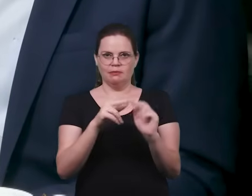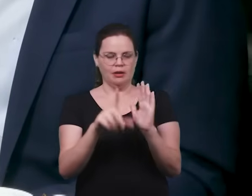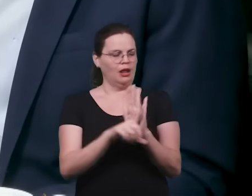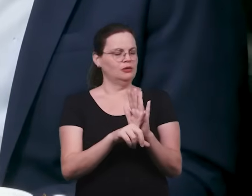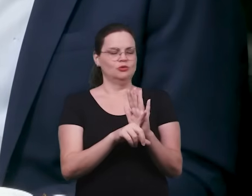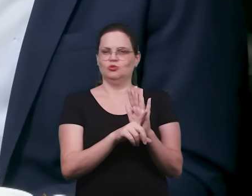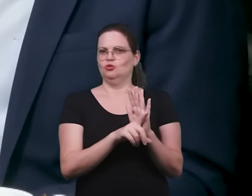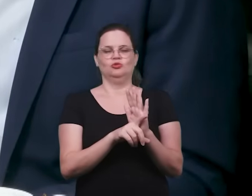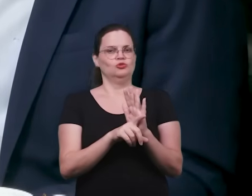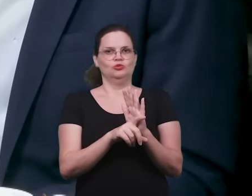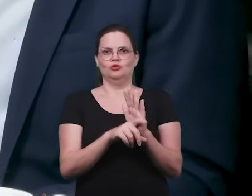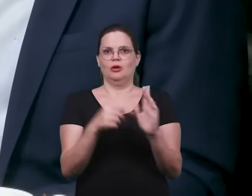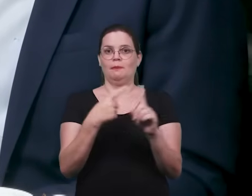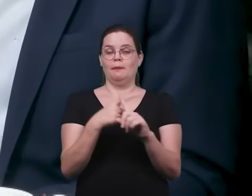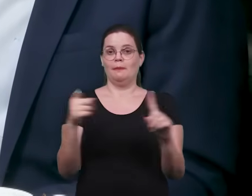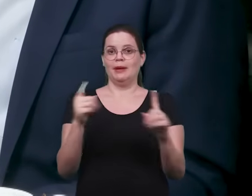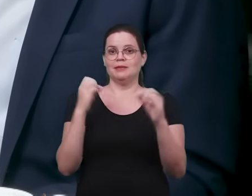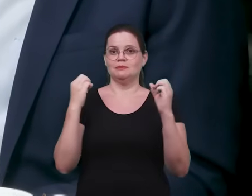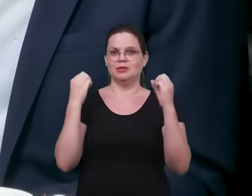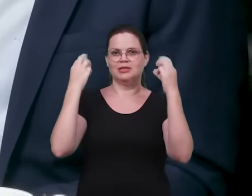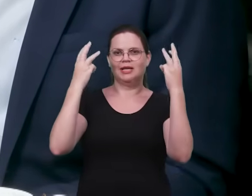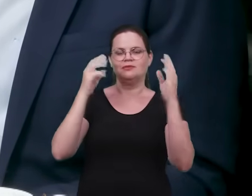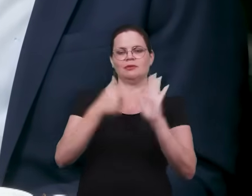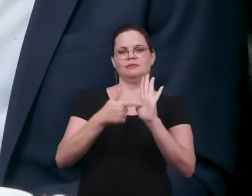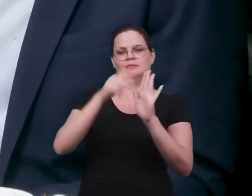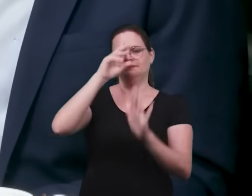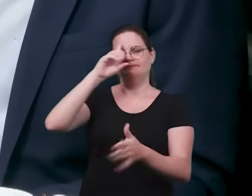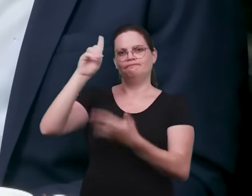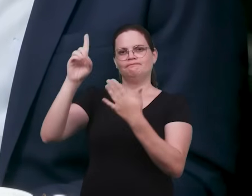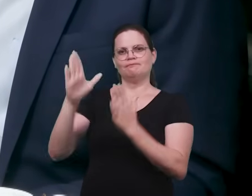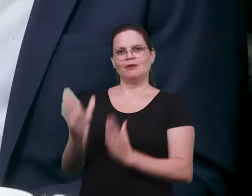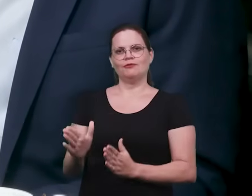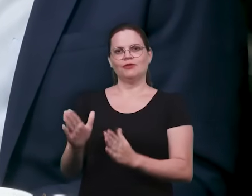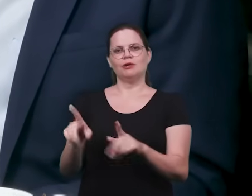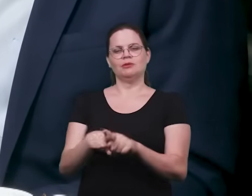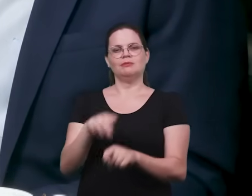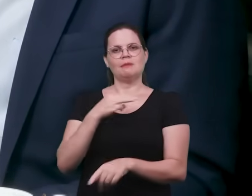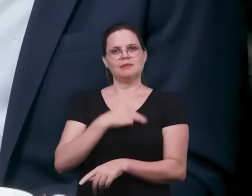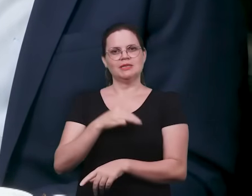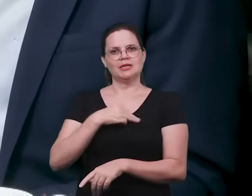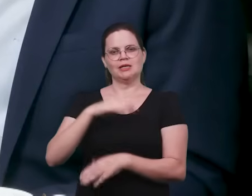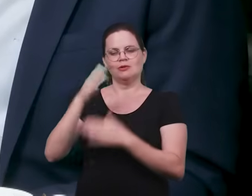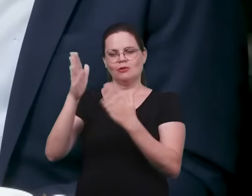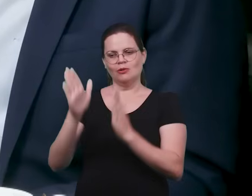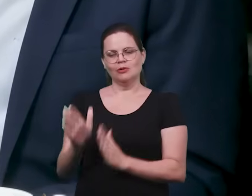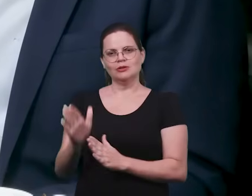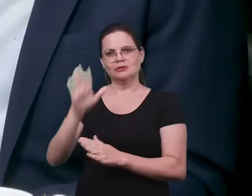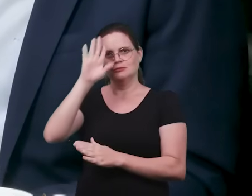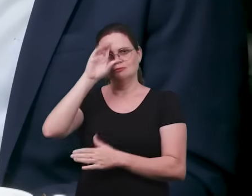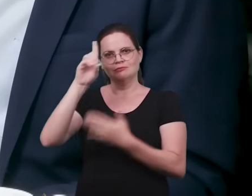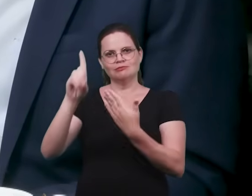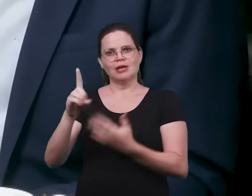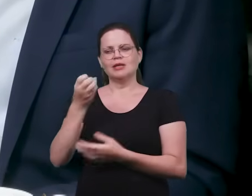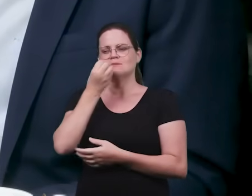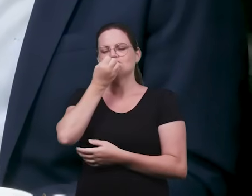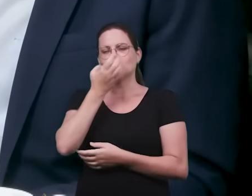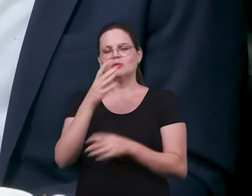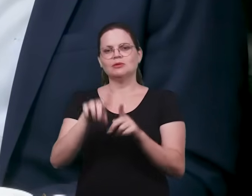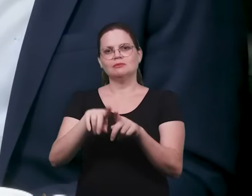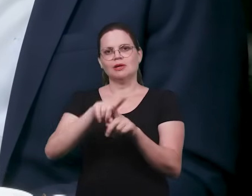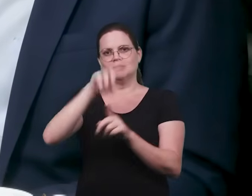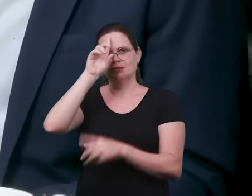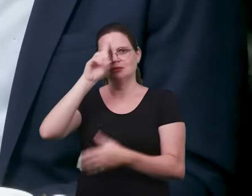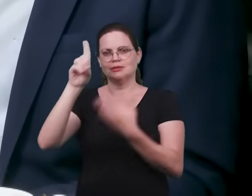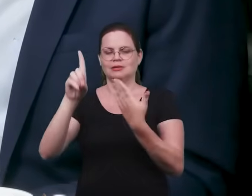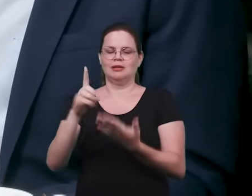mostrar a bondade desse Deus, a fidelidade desse Deus e a misericórdia desse Deus. Isso é maravilhoso. É um ensino, é uma